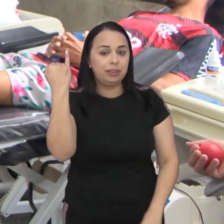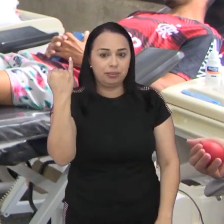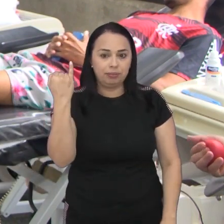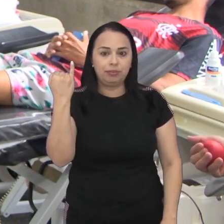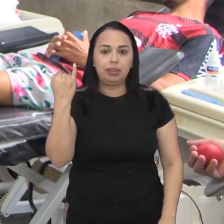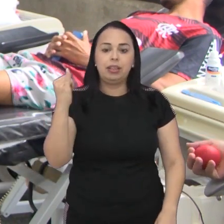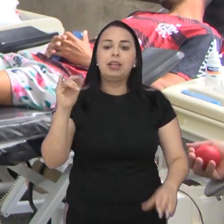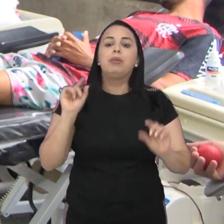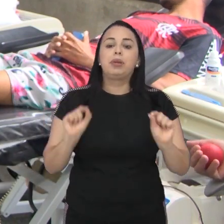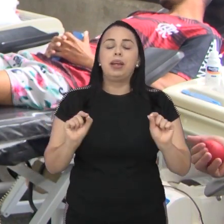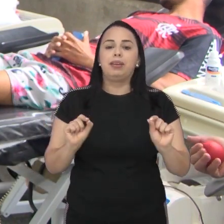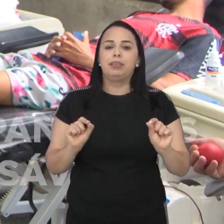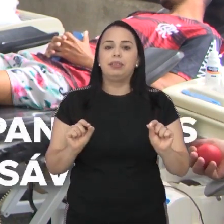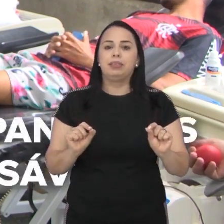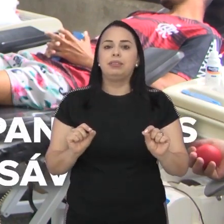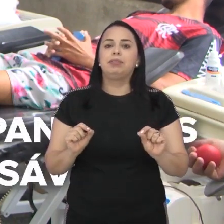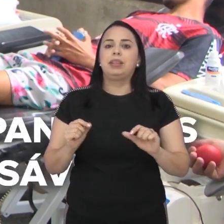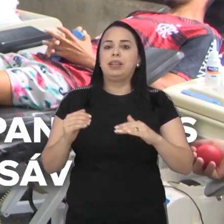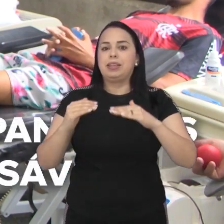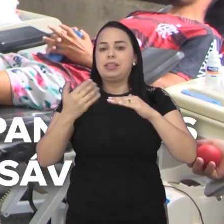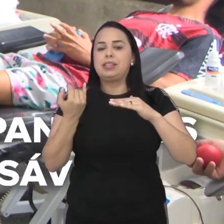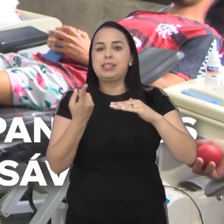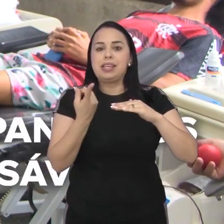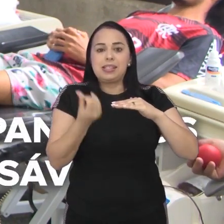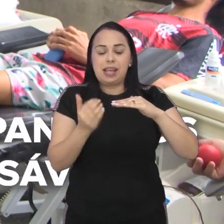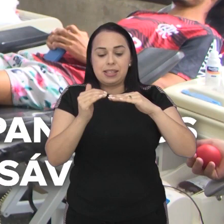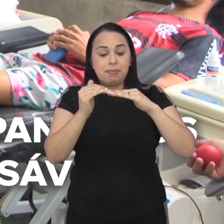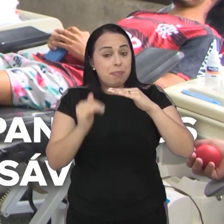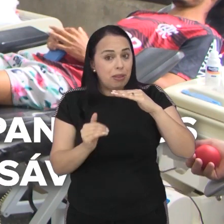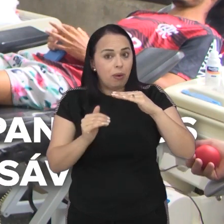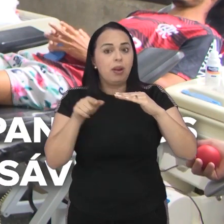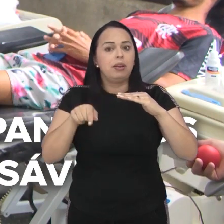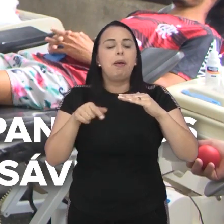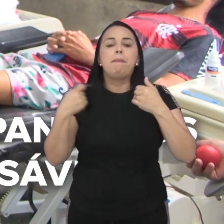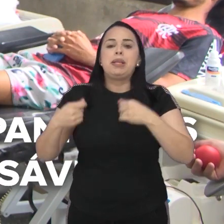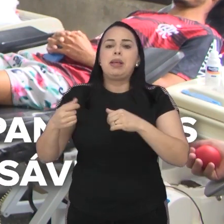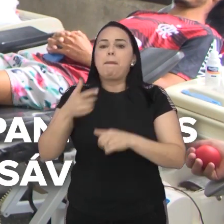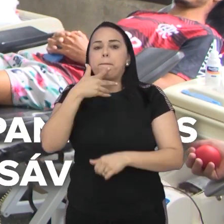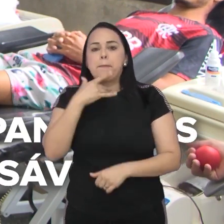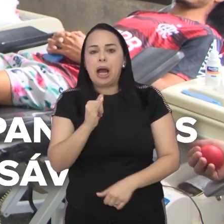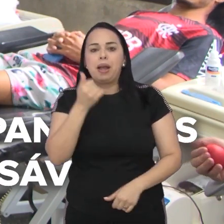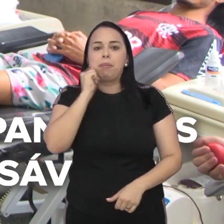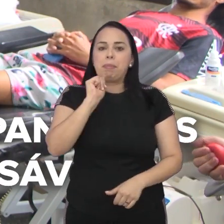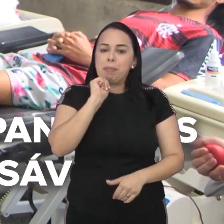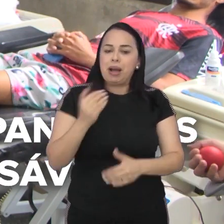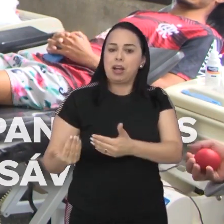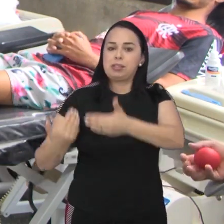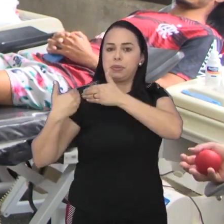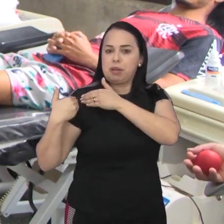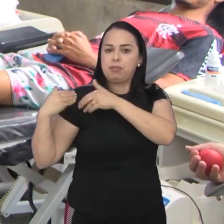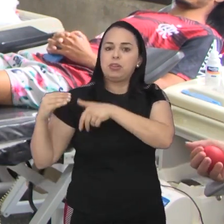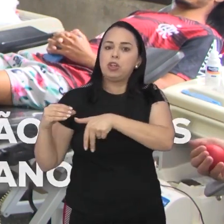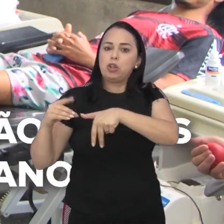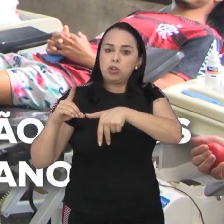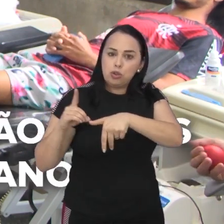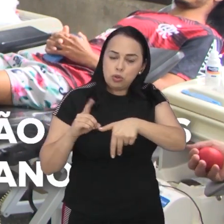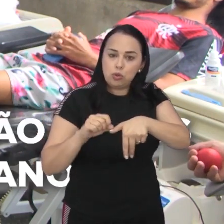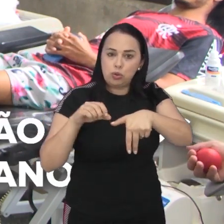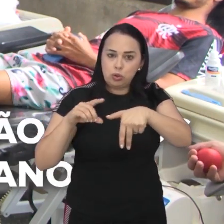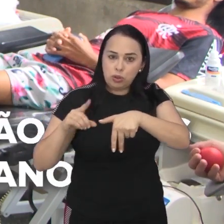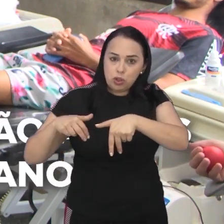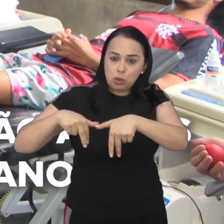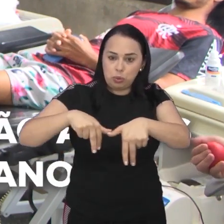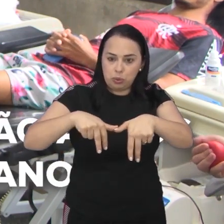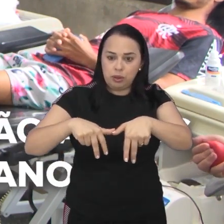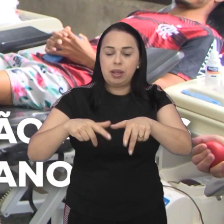gente alertar que os menores deverão sempre estar acompanhados de um dos responsáveis legal, e a primeira